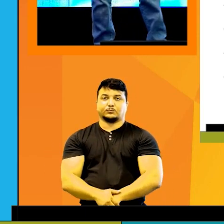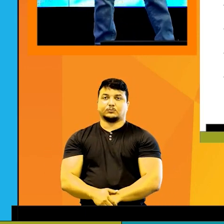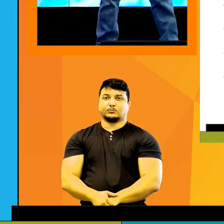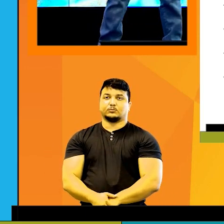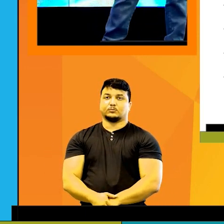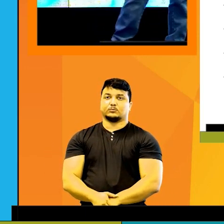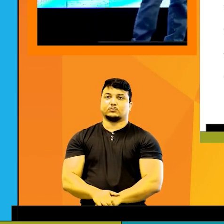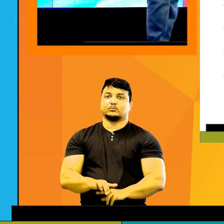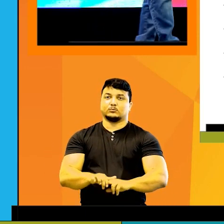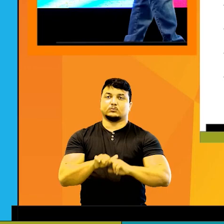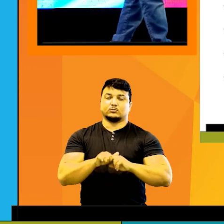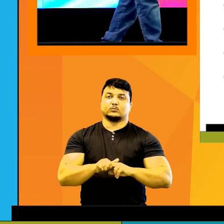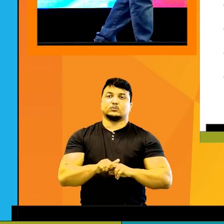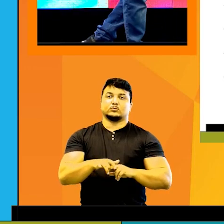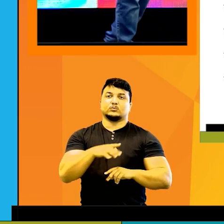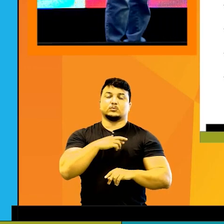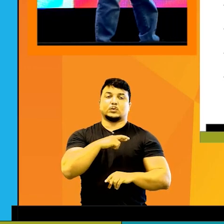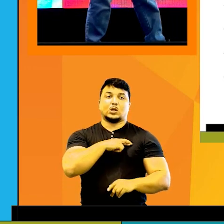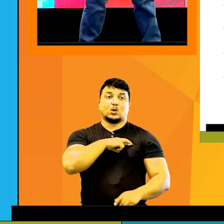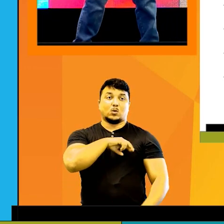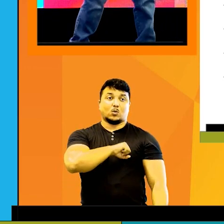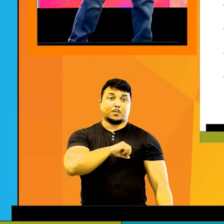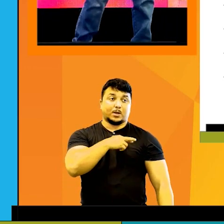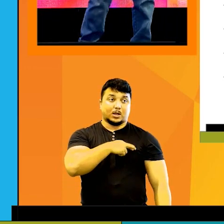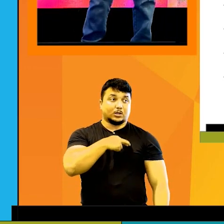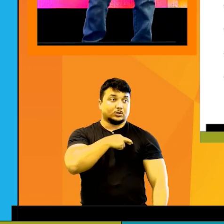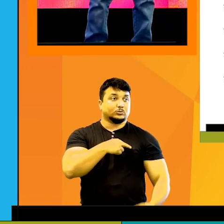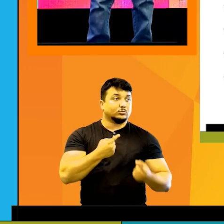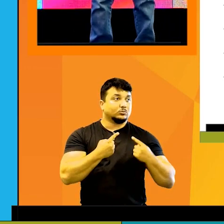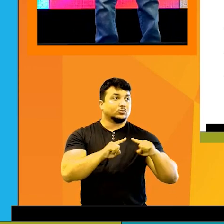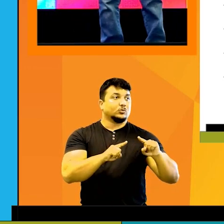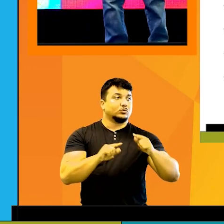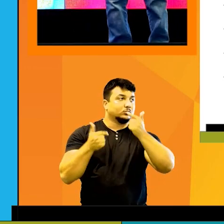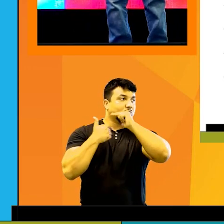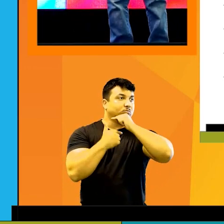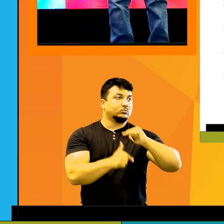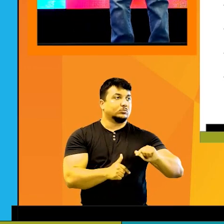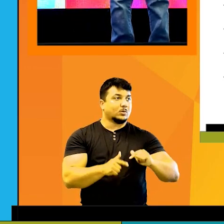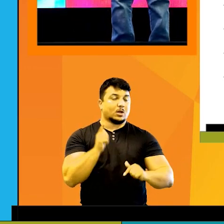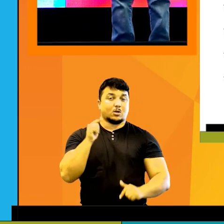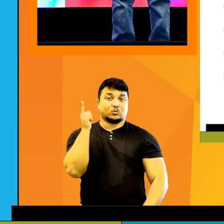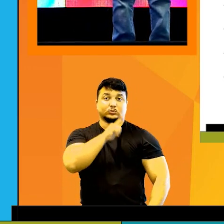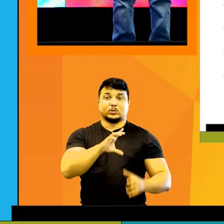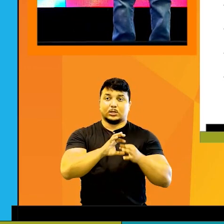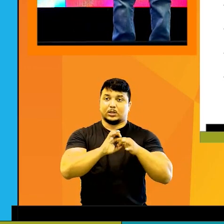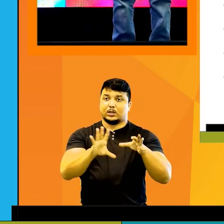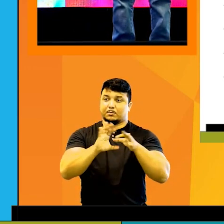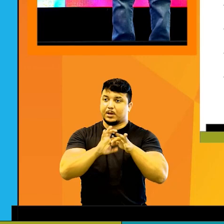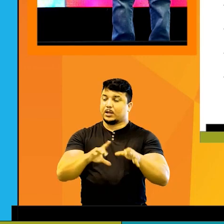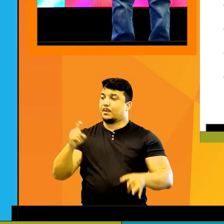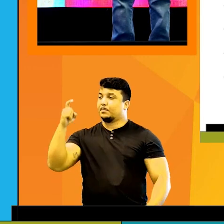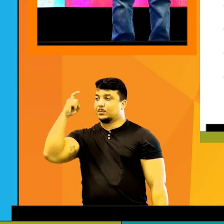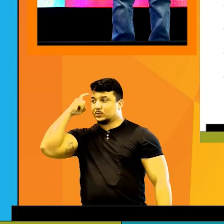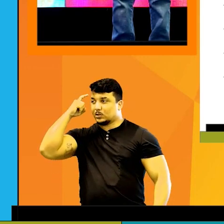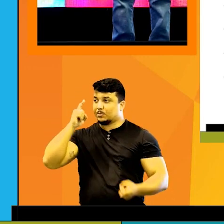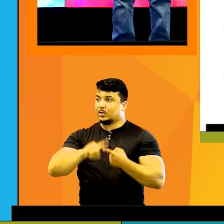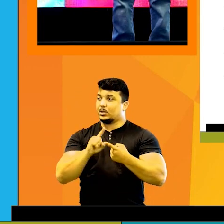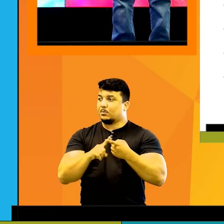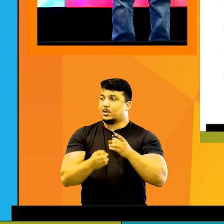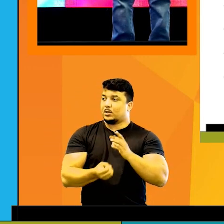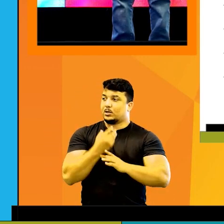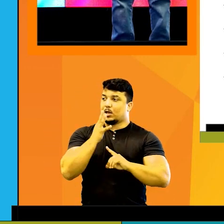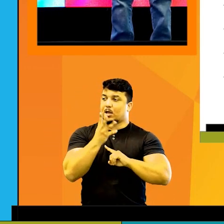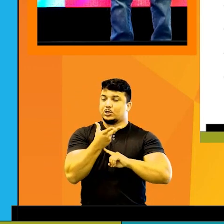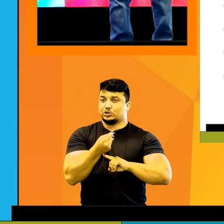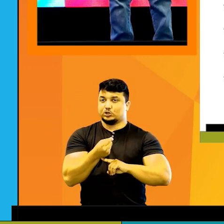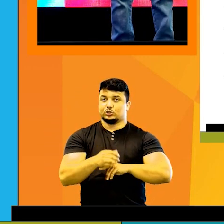Então o romance foi anticlássico. Romântico gritou, batalhou por liberdade de pensamento e de criação